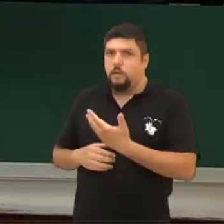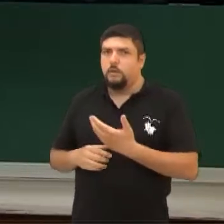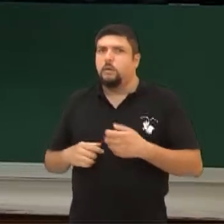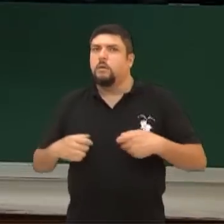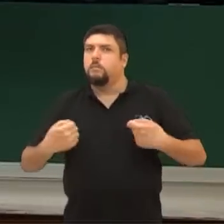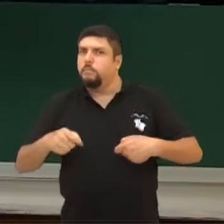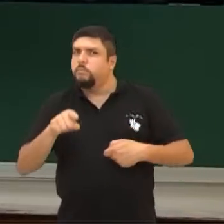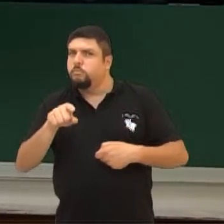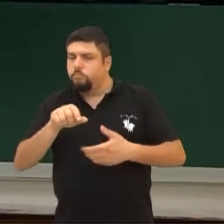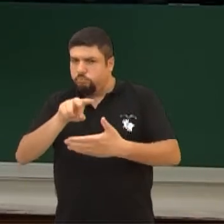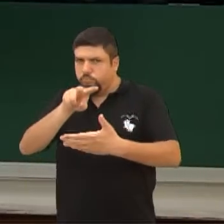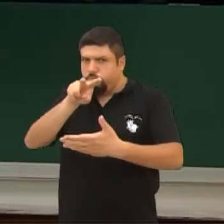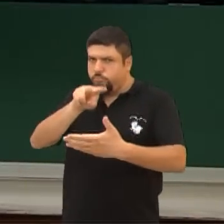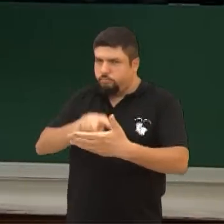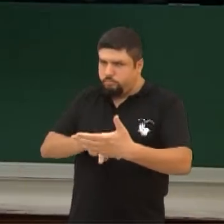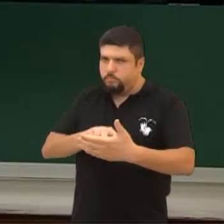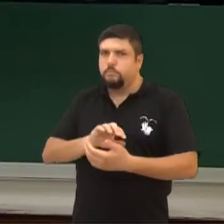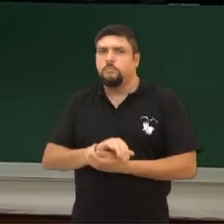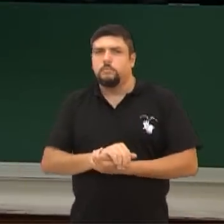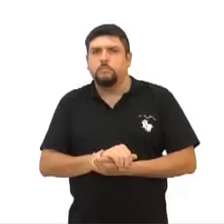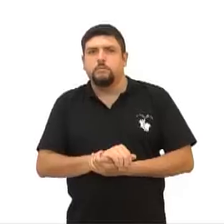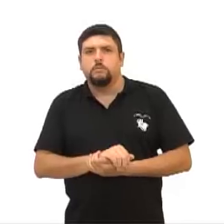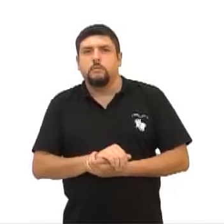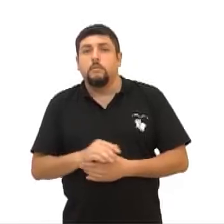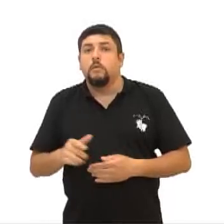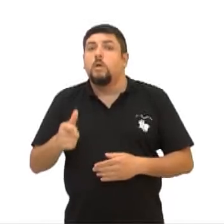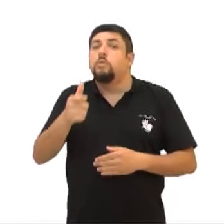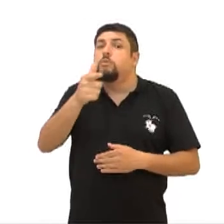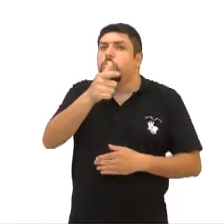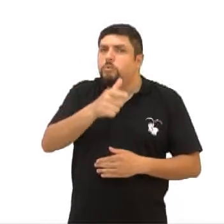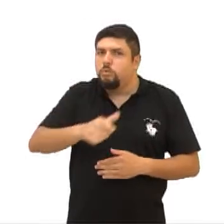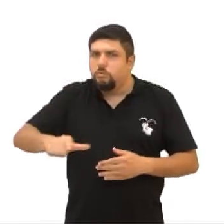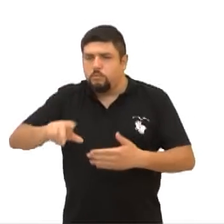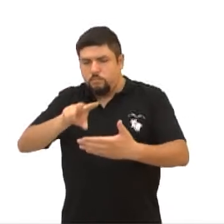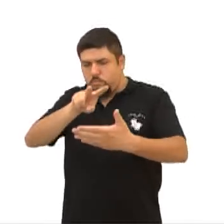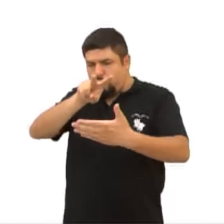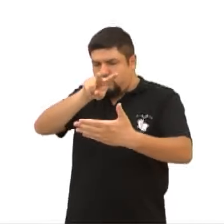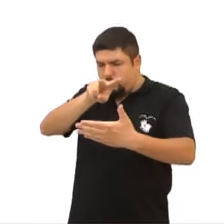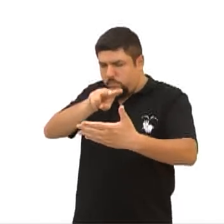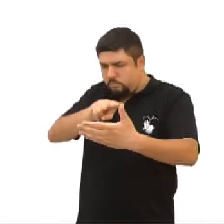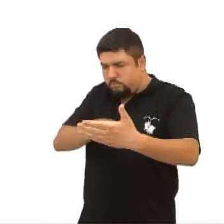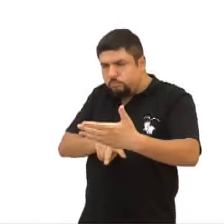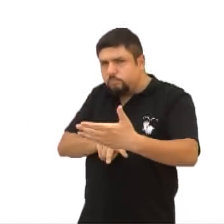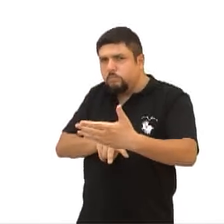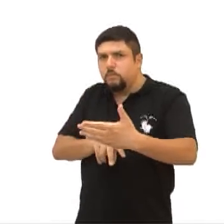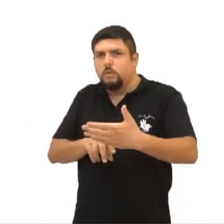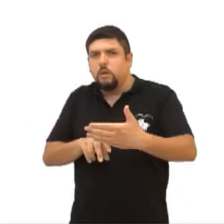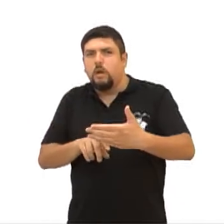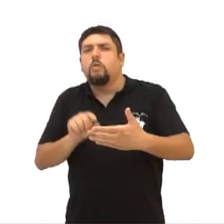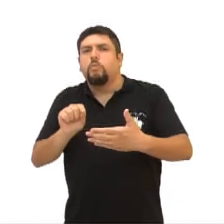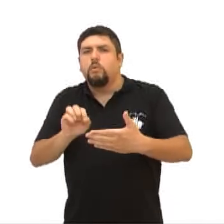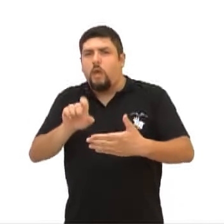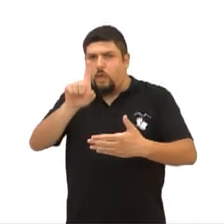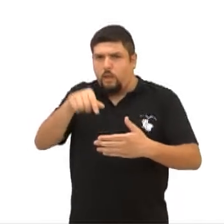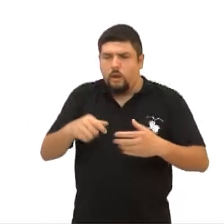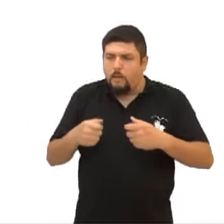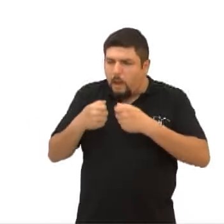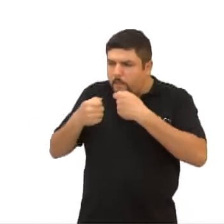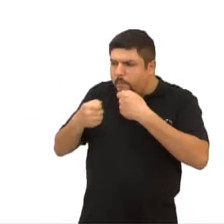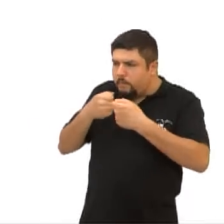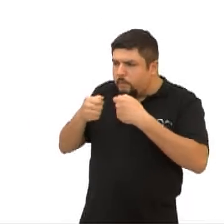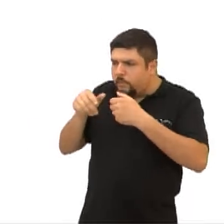leitura, tá? Olha só, releia os trechos a seguir extraídos da